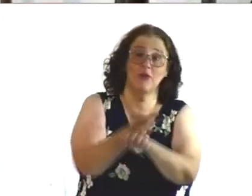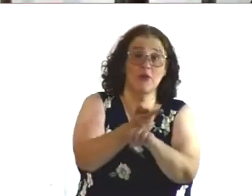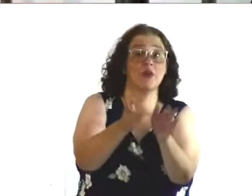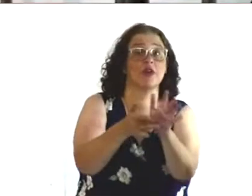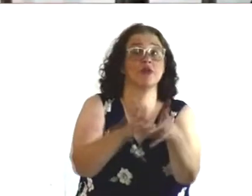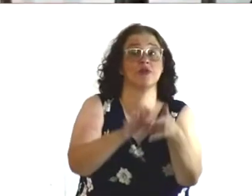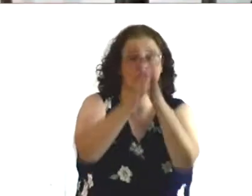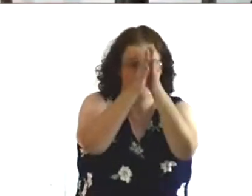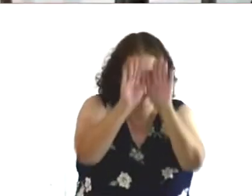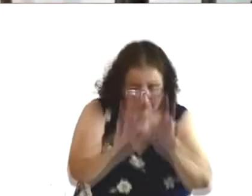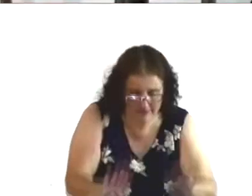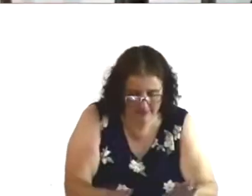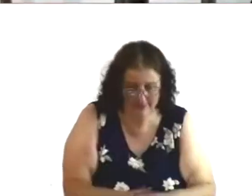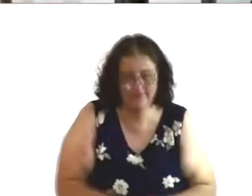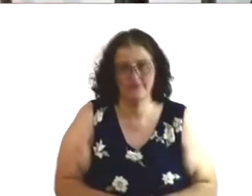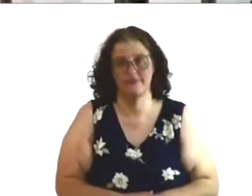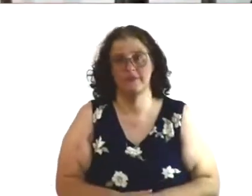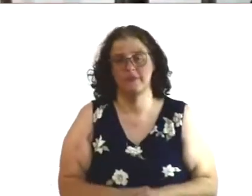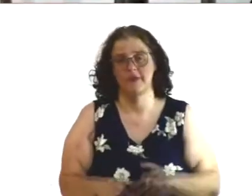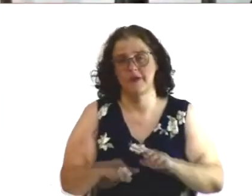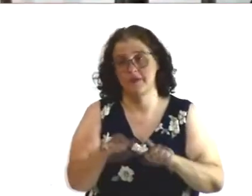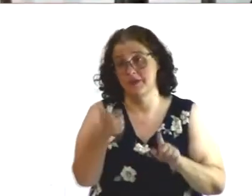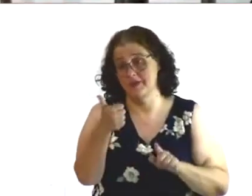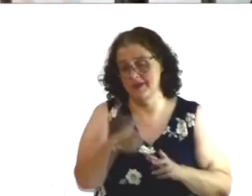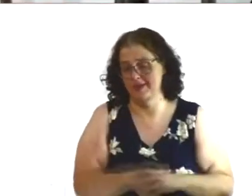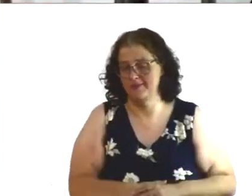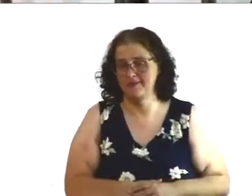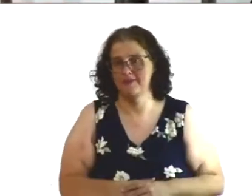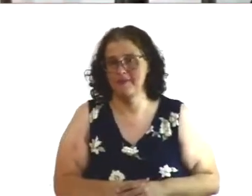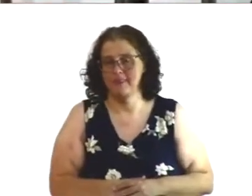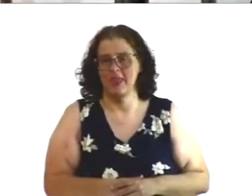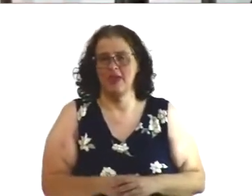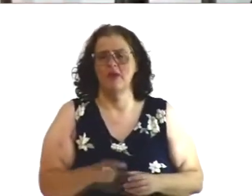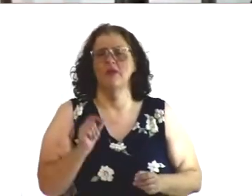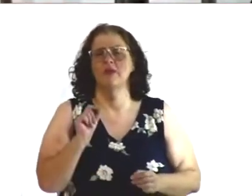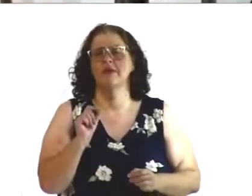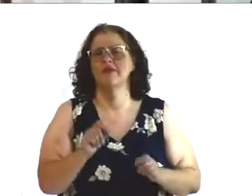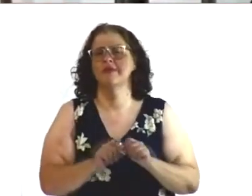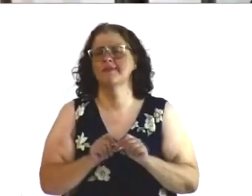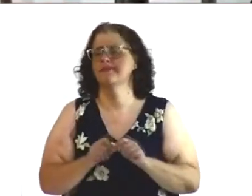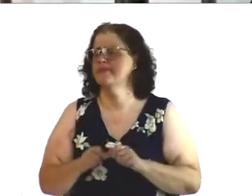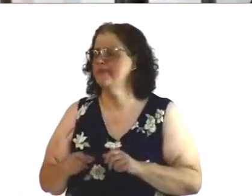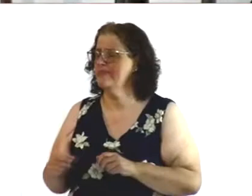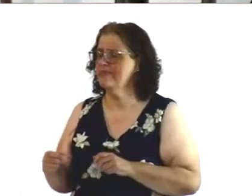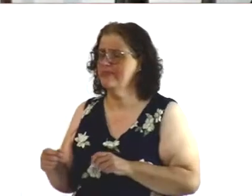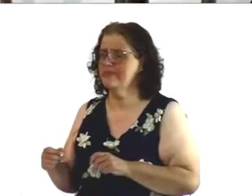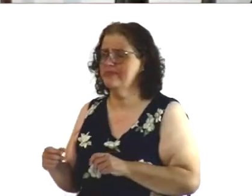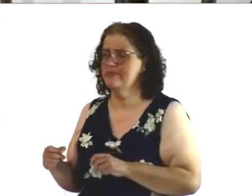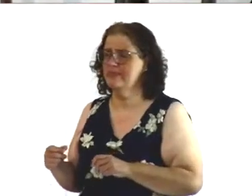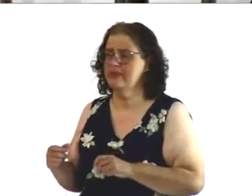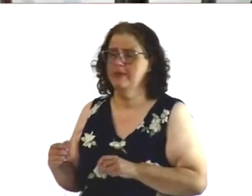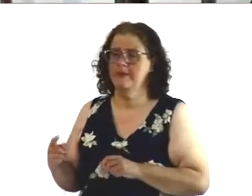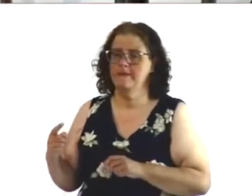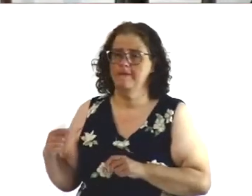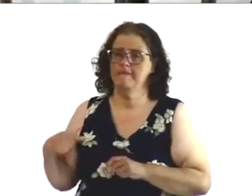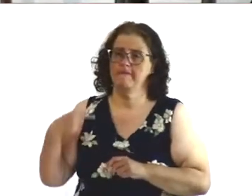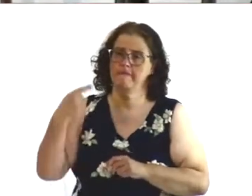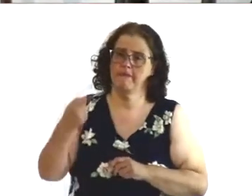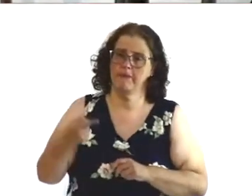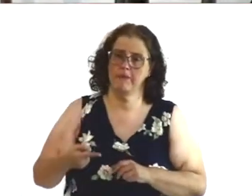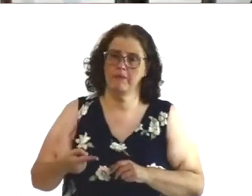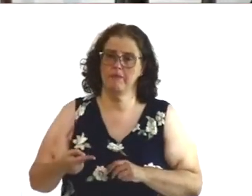primeiras coisas, elas deixam de lado, elas passam para algo secundário, o que